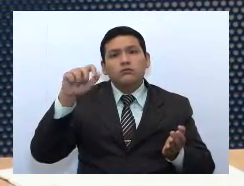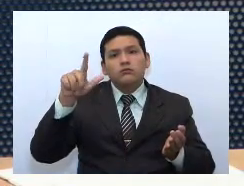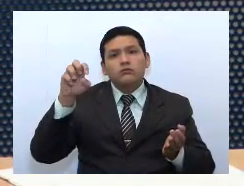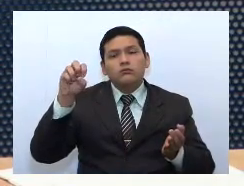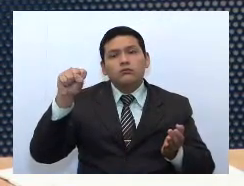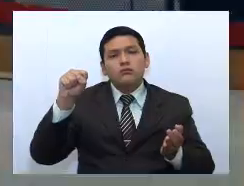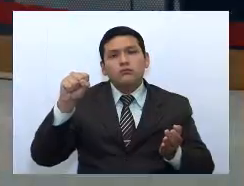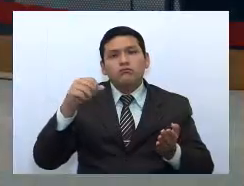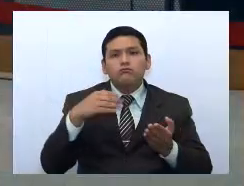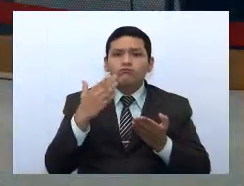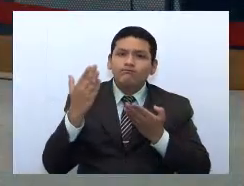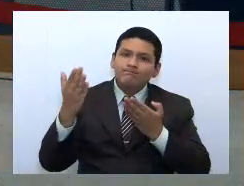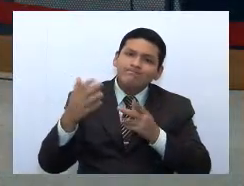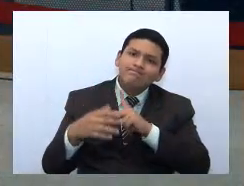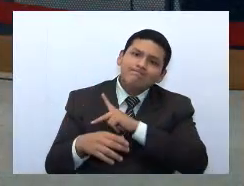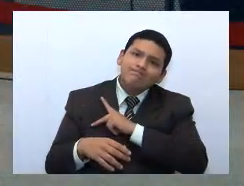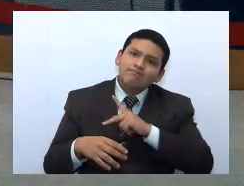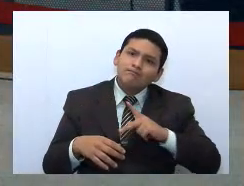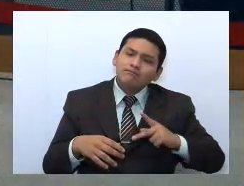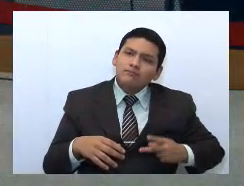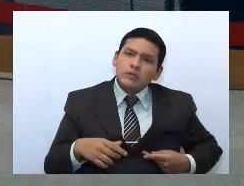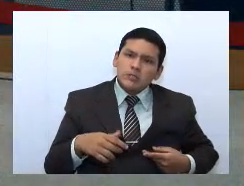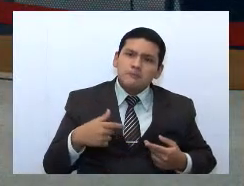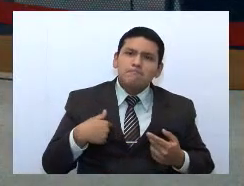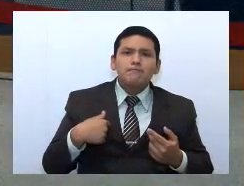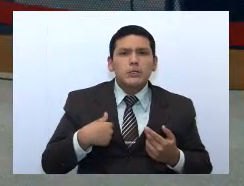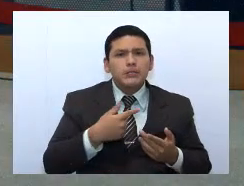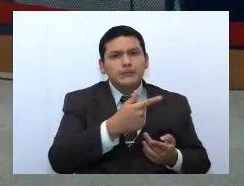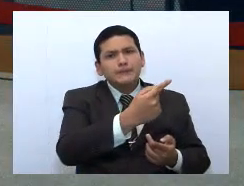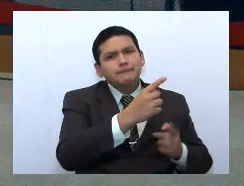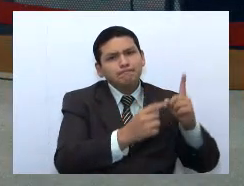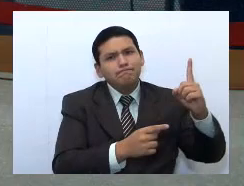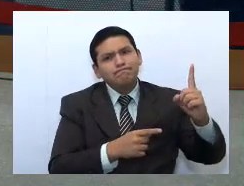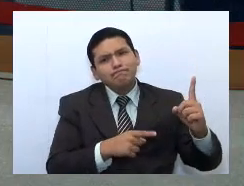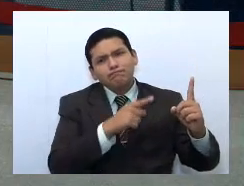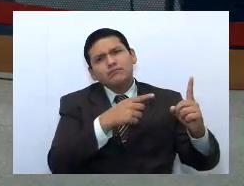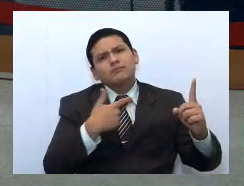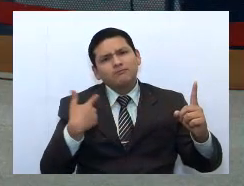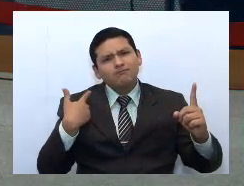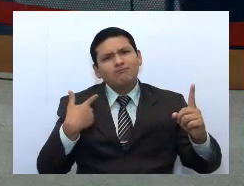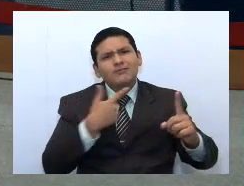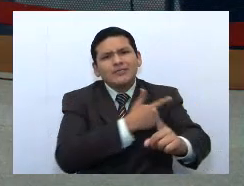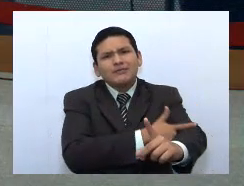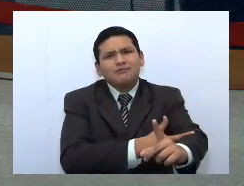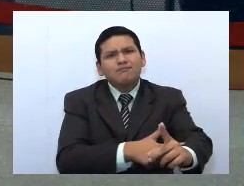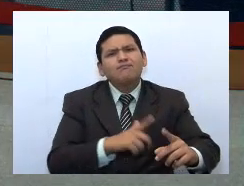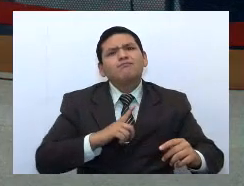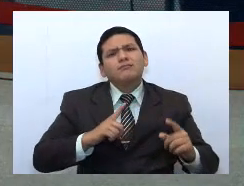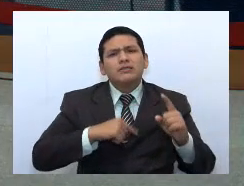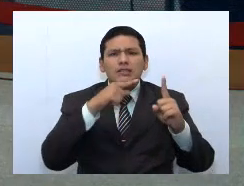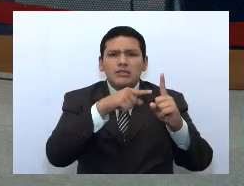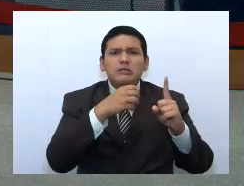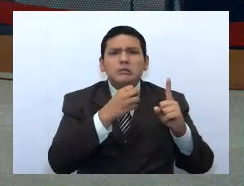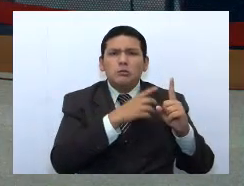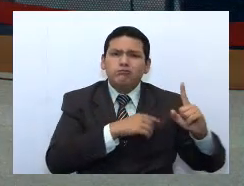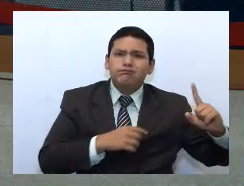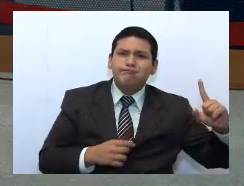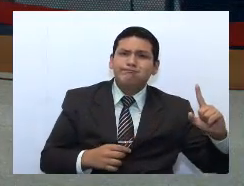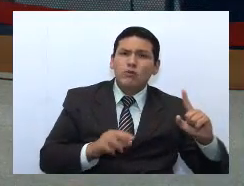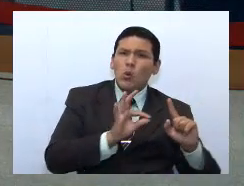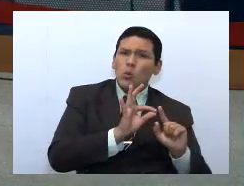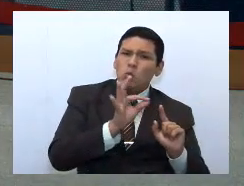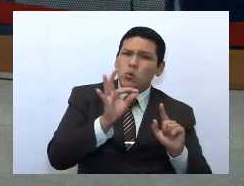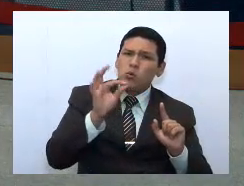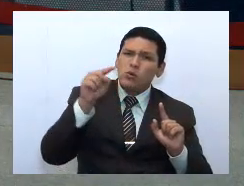Senhor presidente, com todo respeito ao Wagner, que é o técnico, que vem aqui de bom grado atender essa